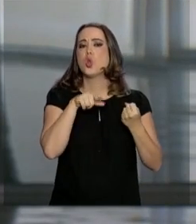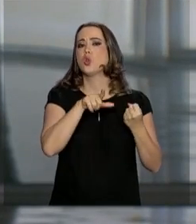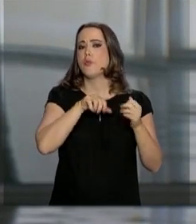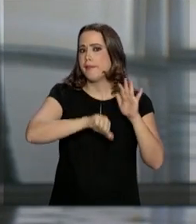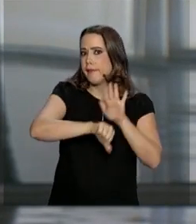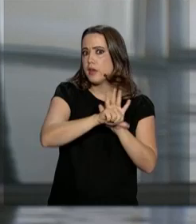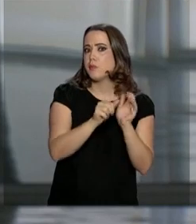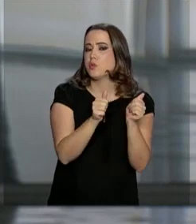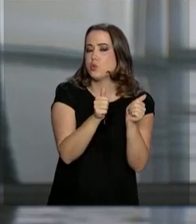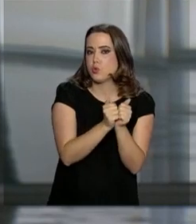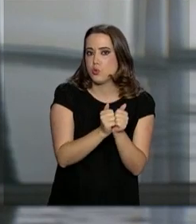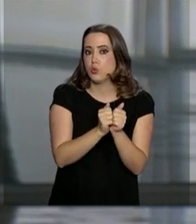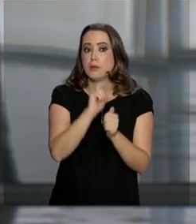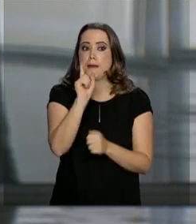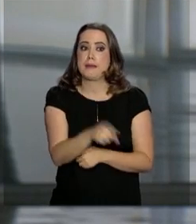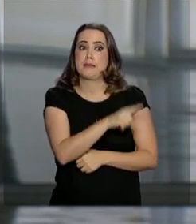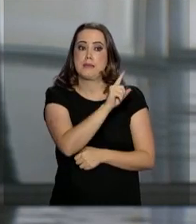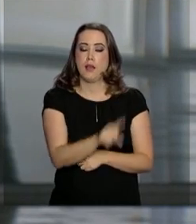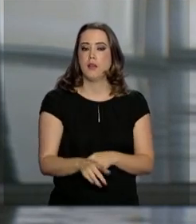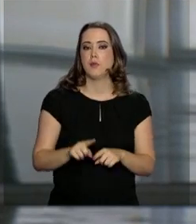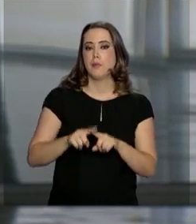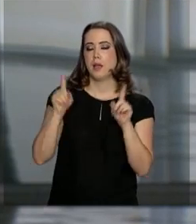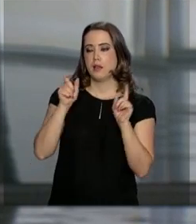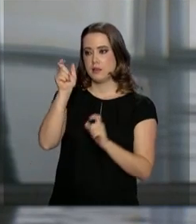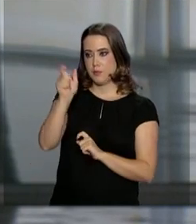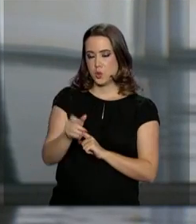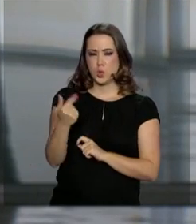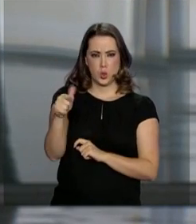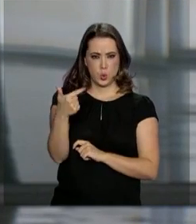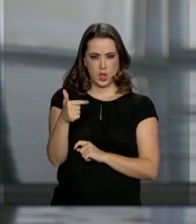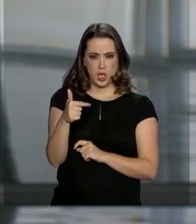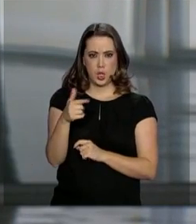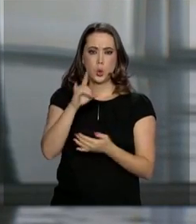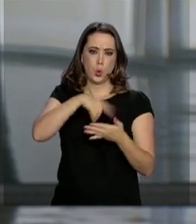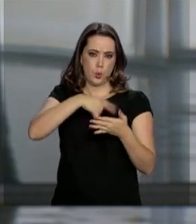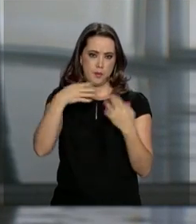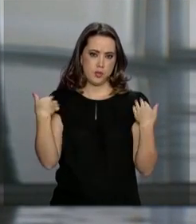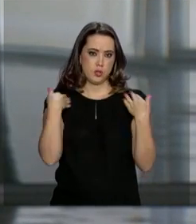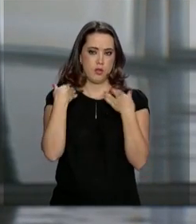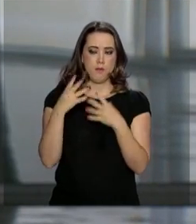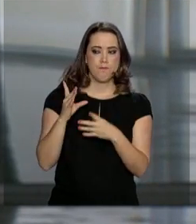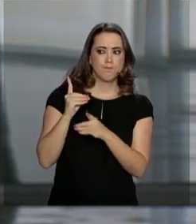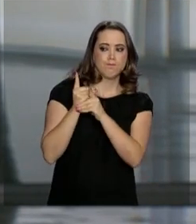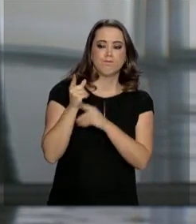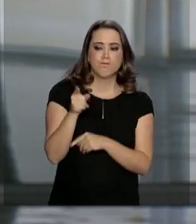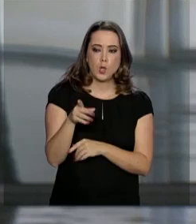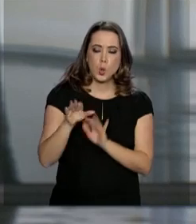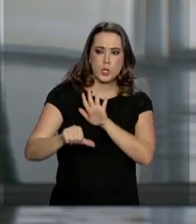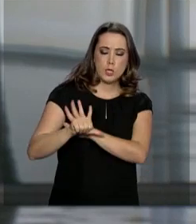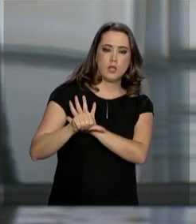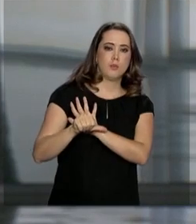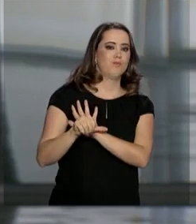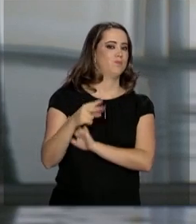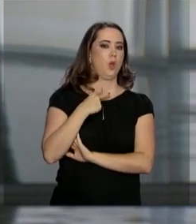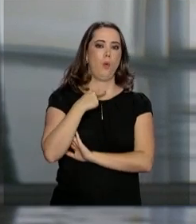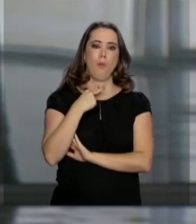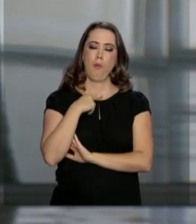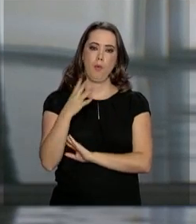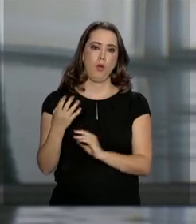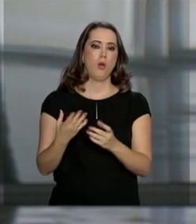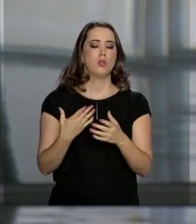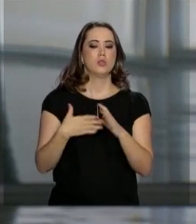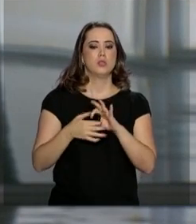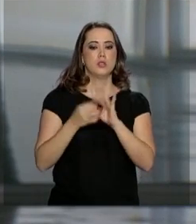quem não tiver a carteira de motorista e também for pego cometendo um desses crimes, não poderá tirar a carta